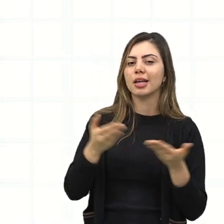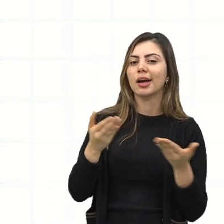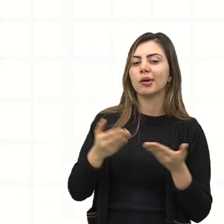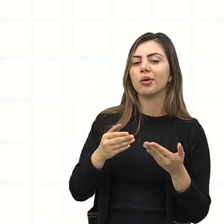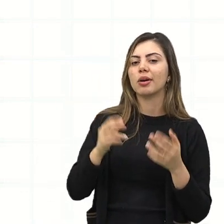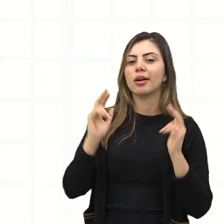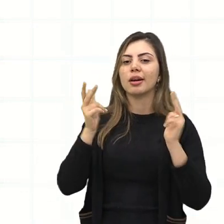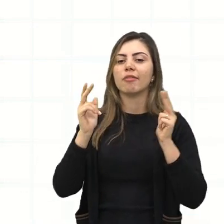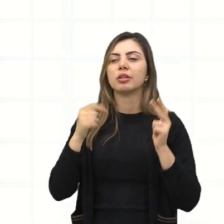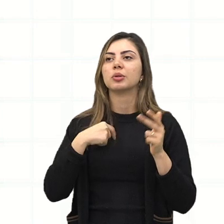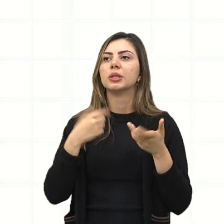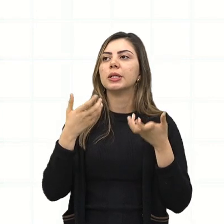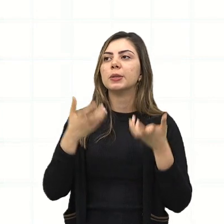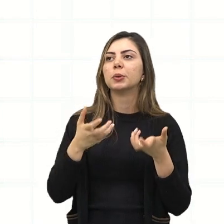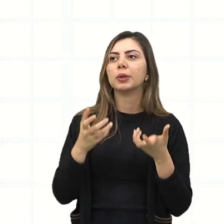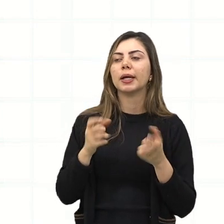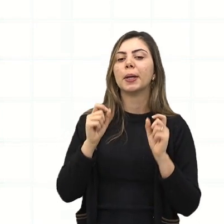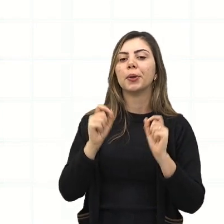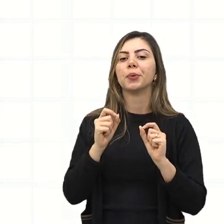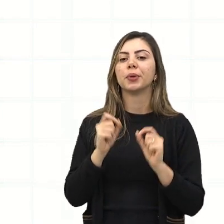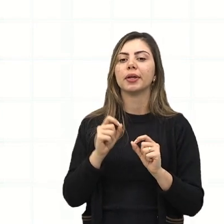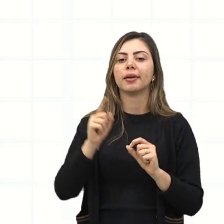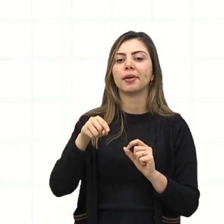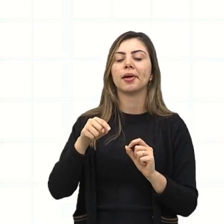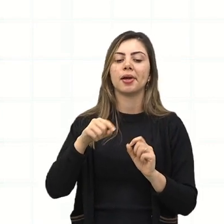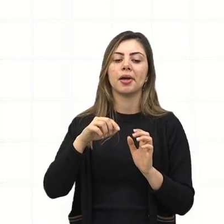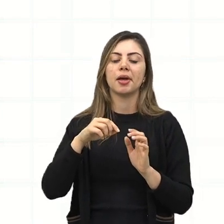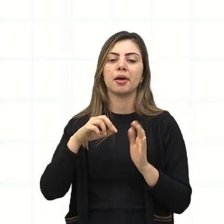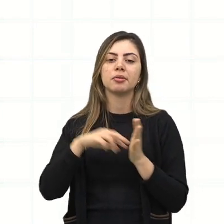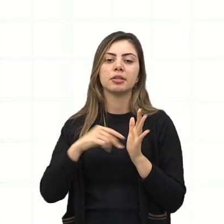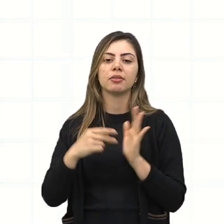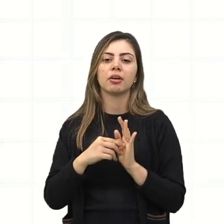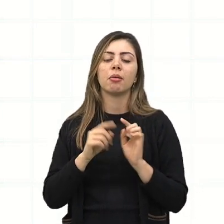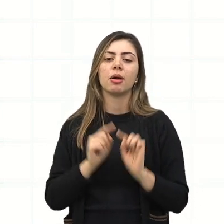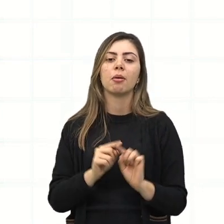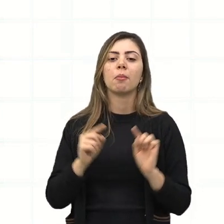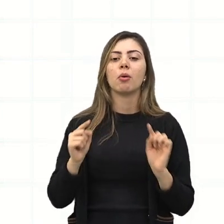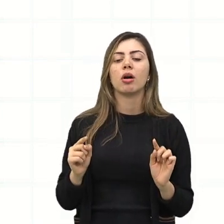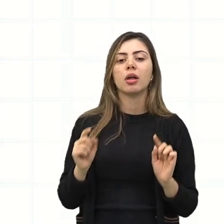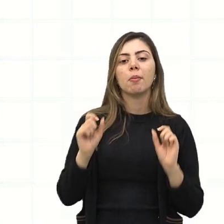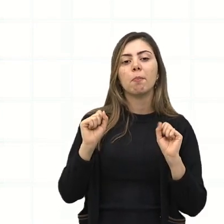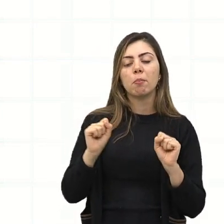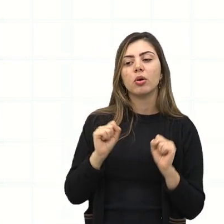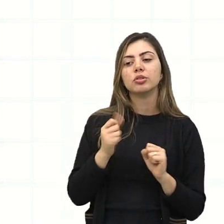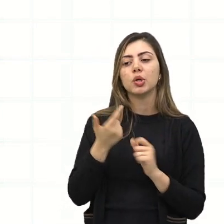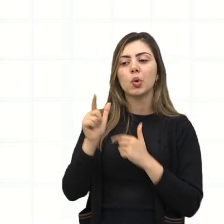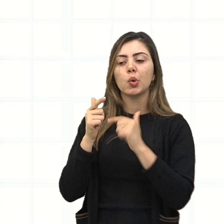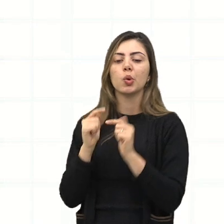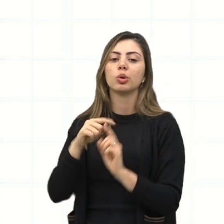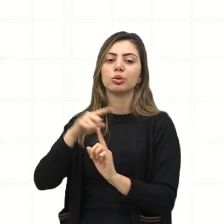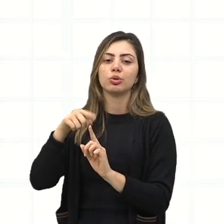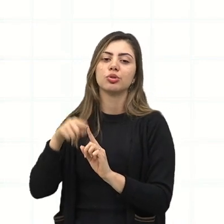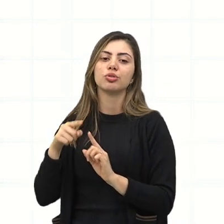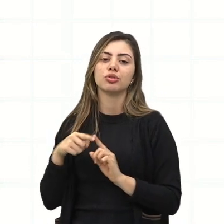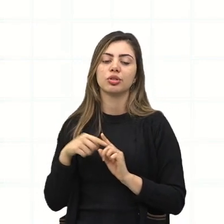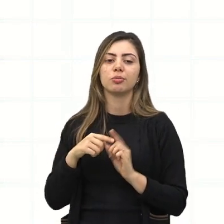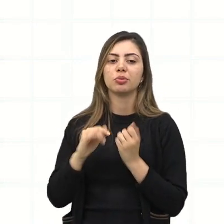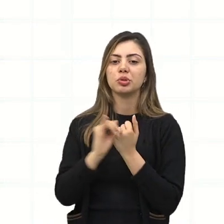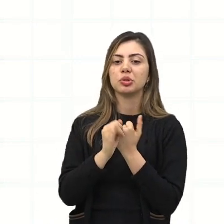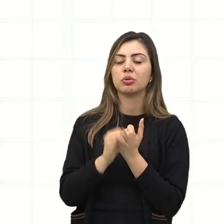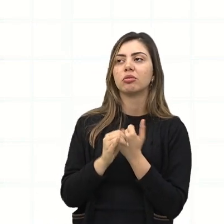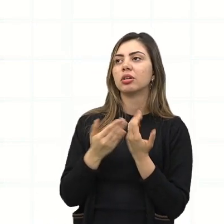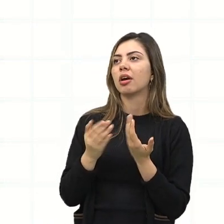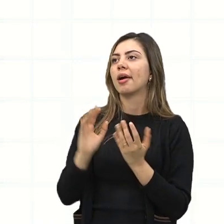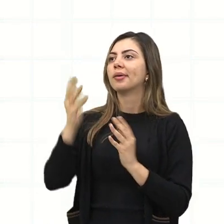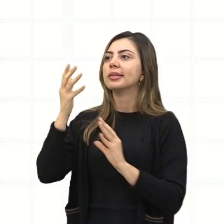eu quero ter, porque justamente elas são de aventura. Mas ao mesmo tempo, eu posso ter crônicas que trazem esse evento bobo do dia a dia, algo